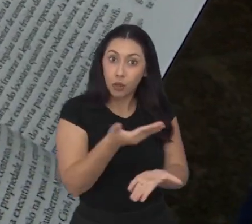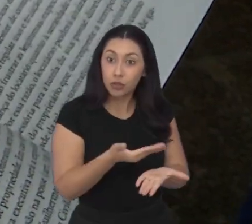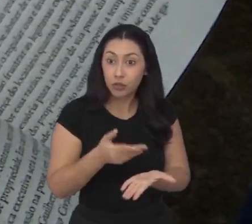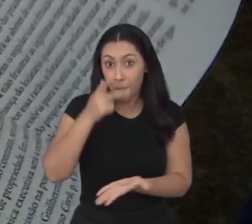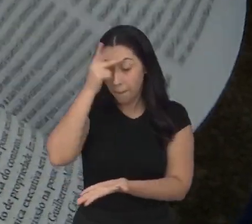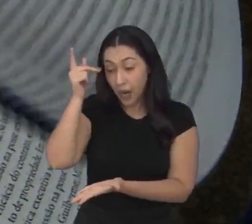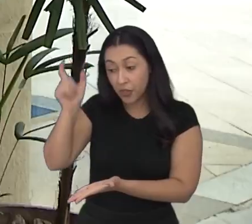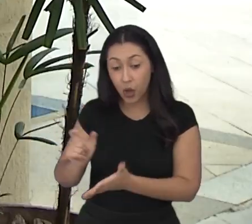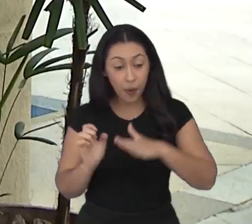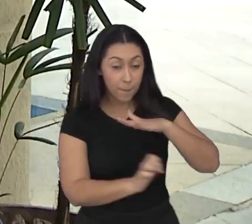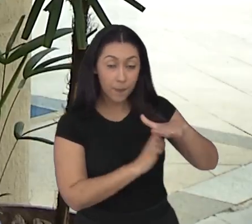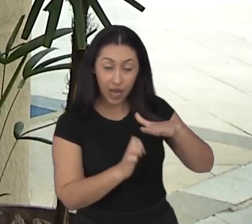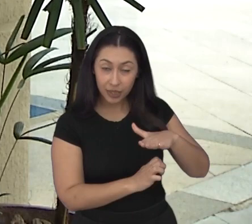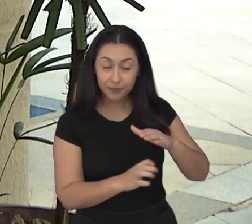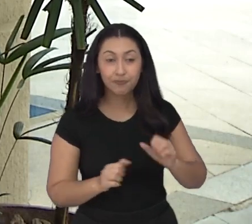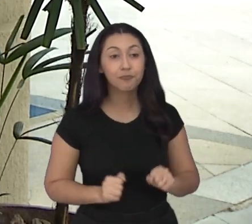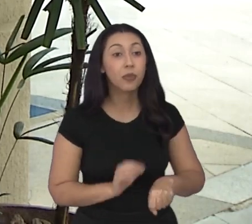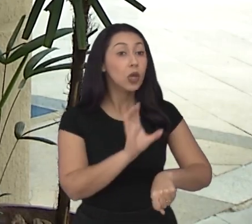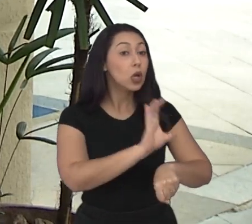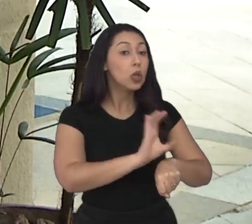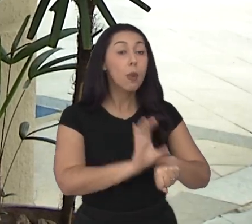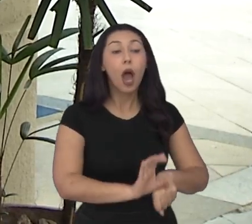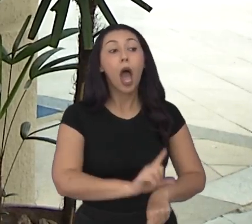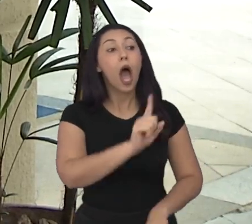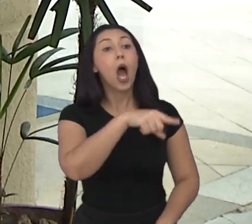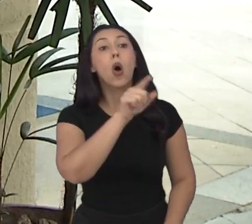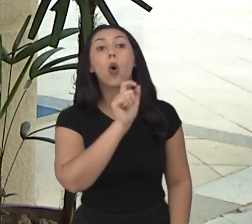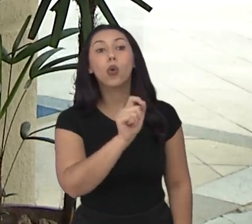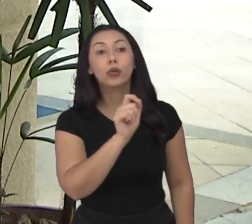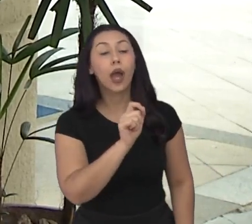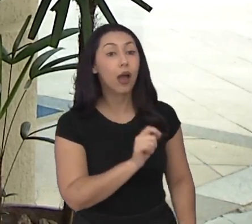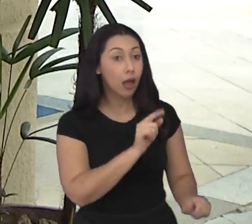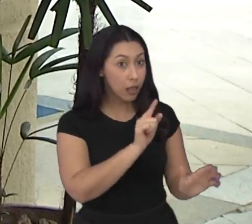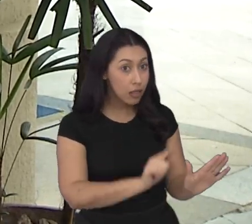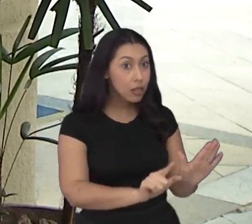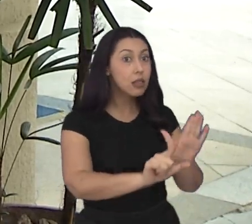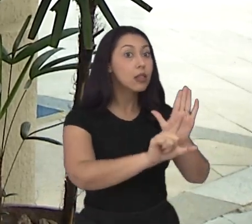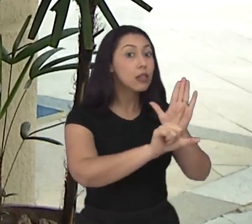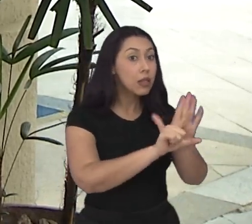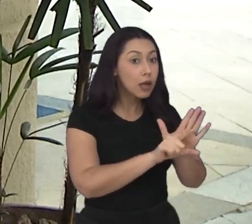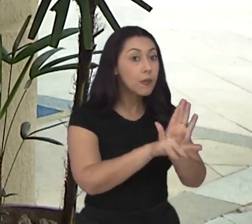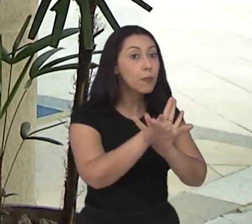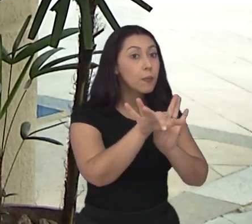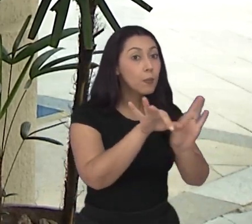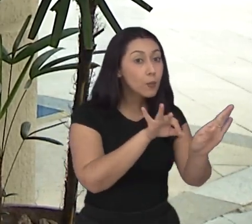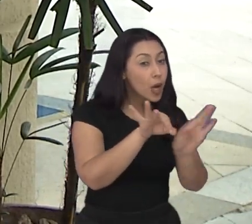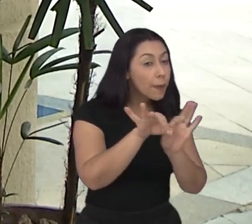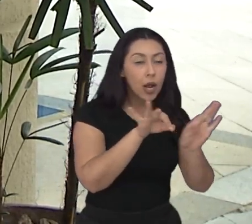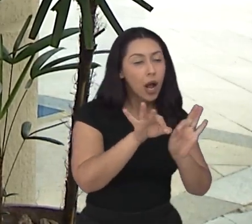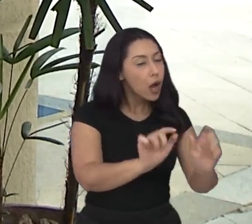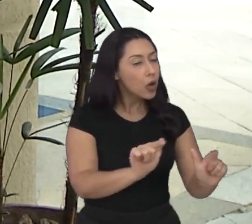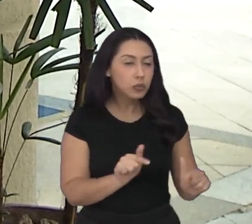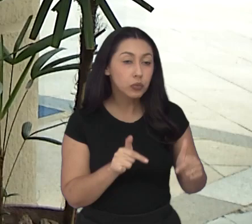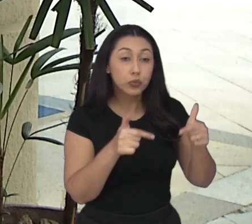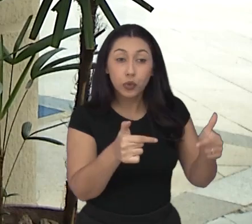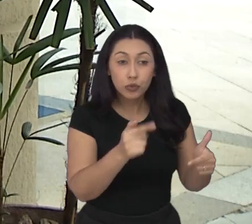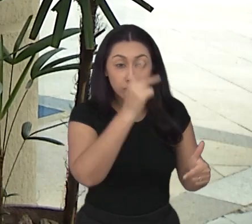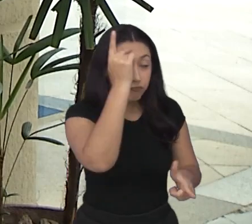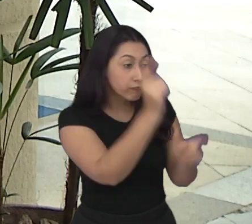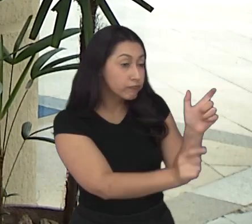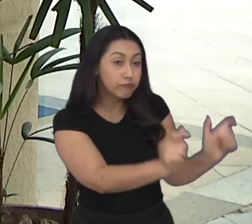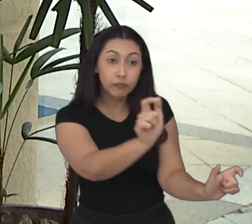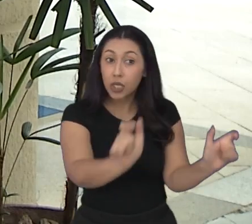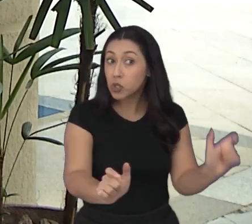física e jurídica. O Código Civil, ele nada mais é do que são legislações que vão regularizar as atitudes